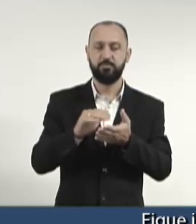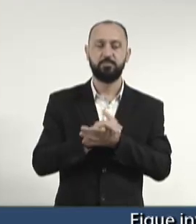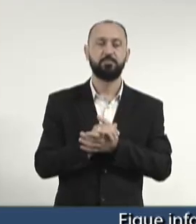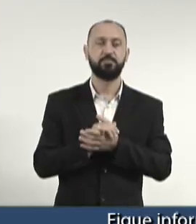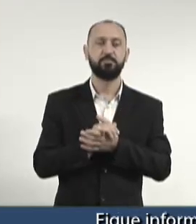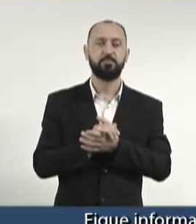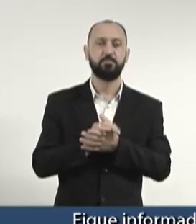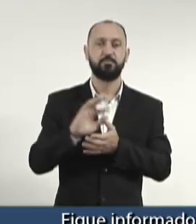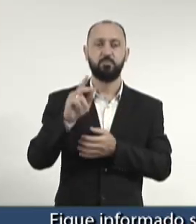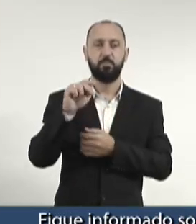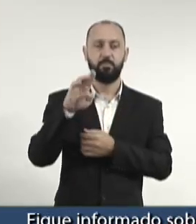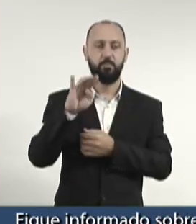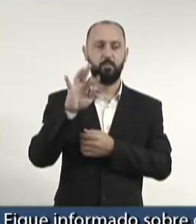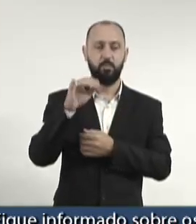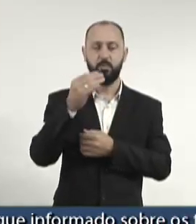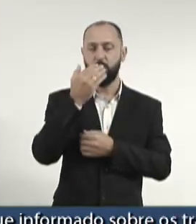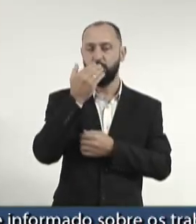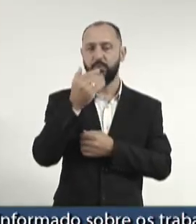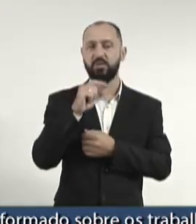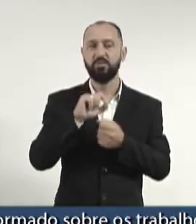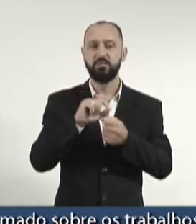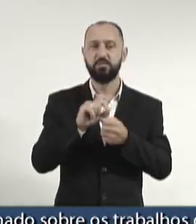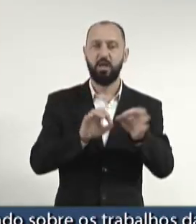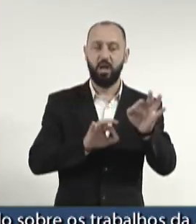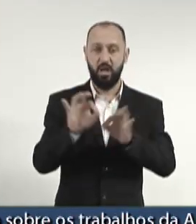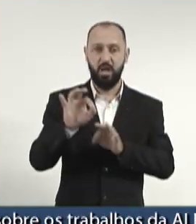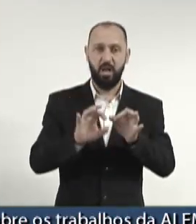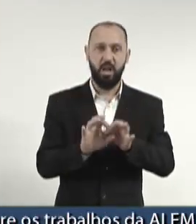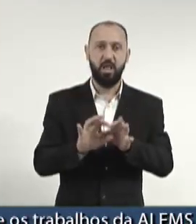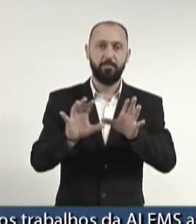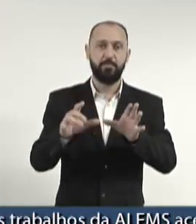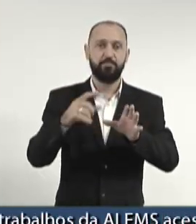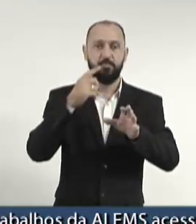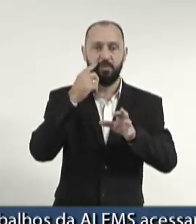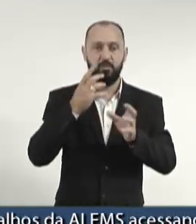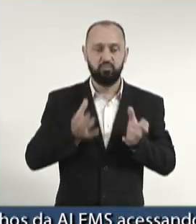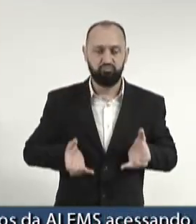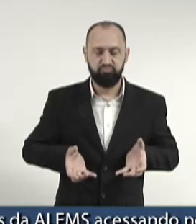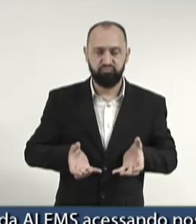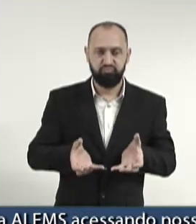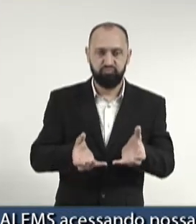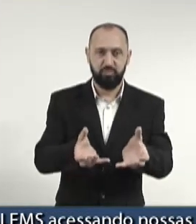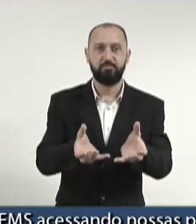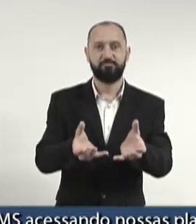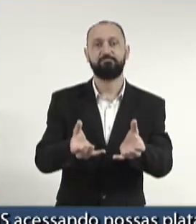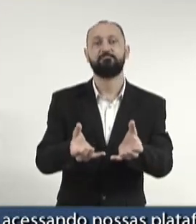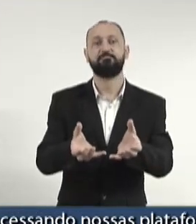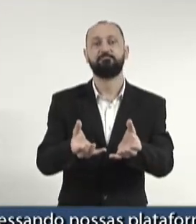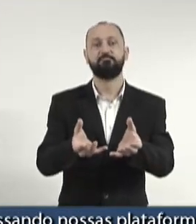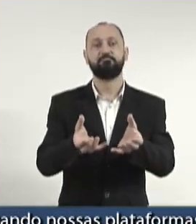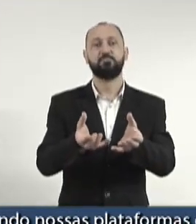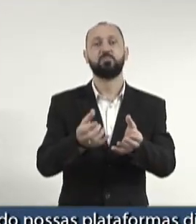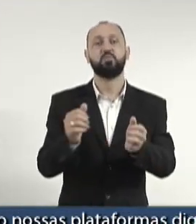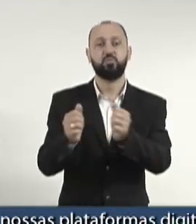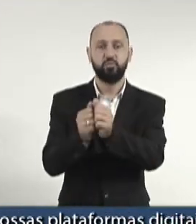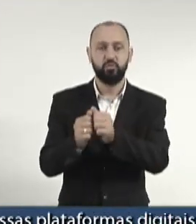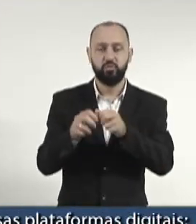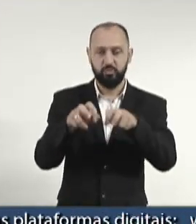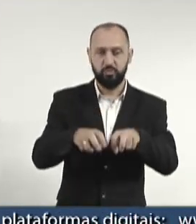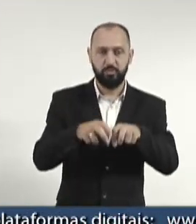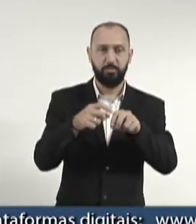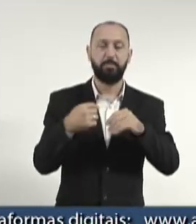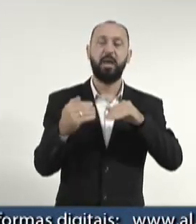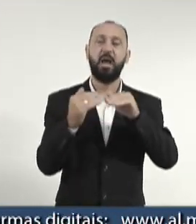Melo Pereira, solicitando a disponibilização de uma patrulha mecanizada com implementos para atender